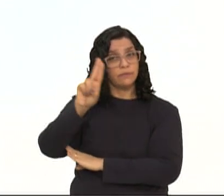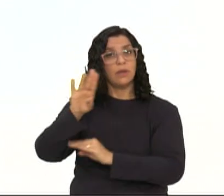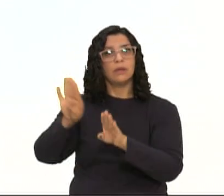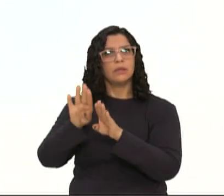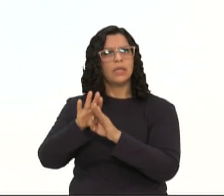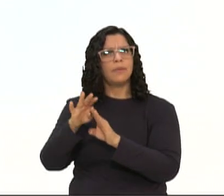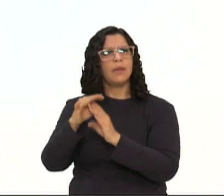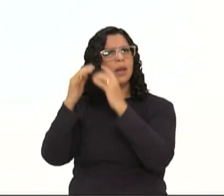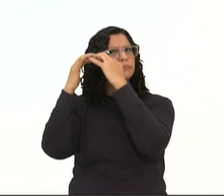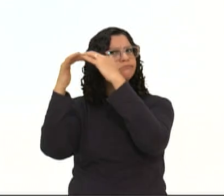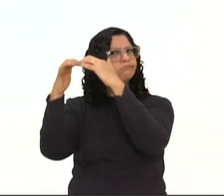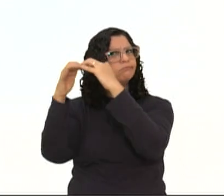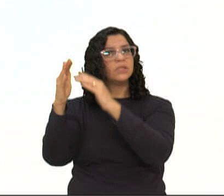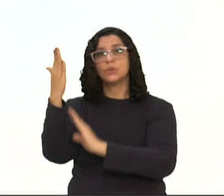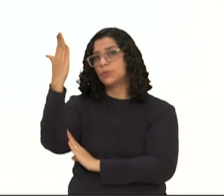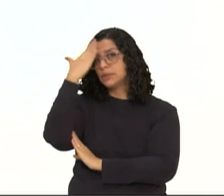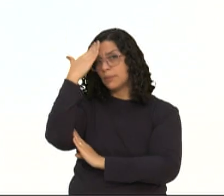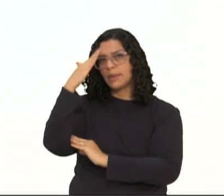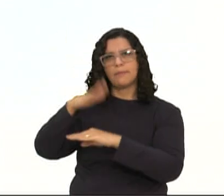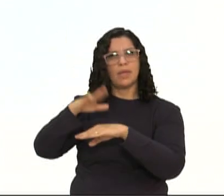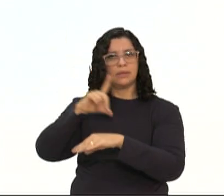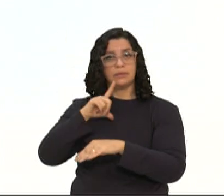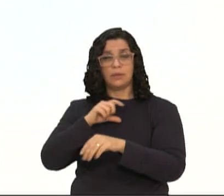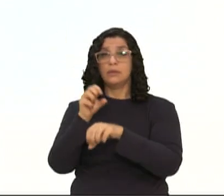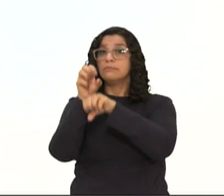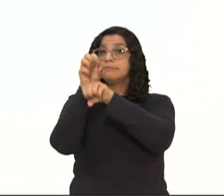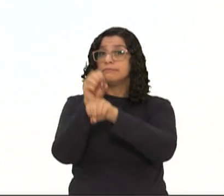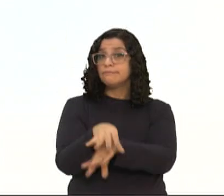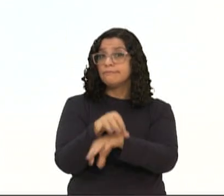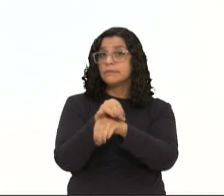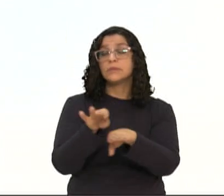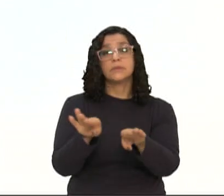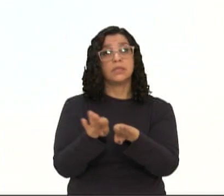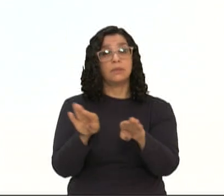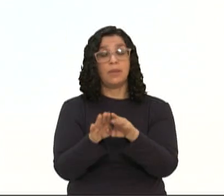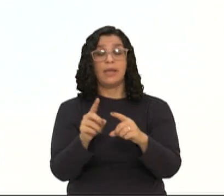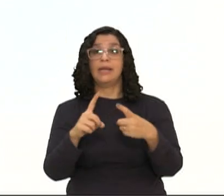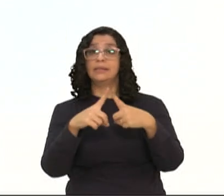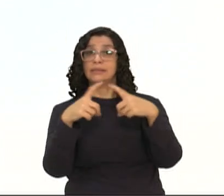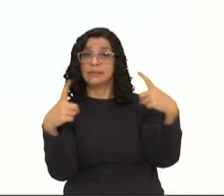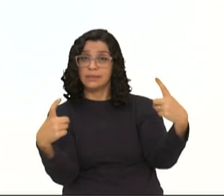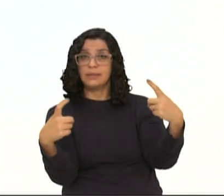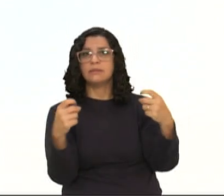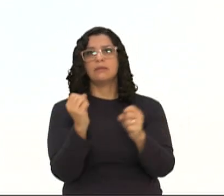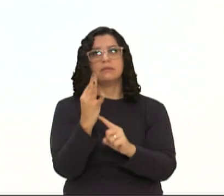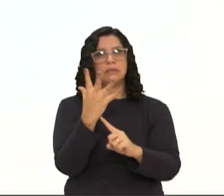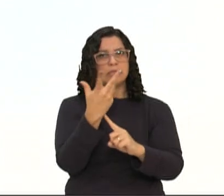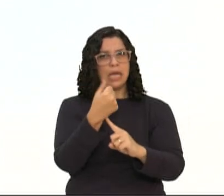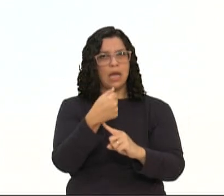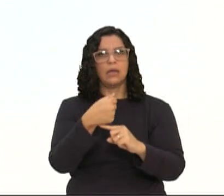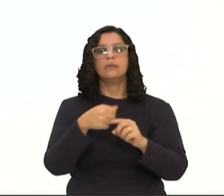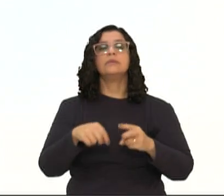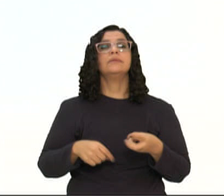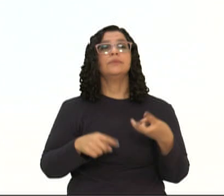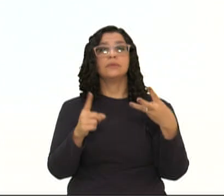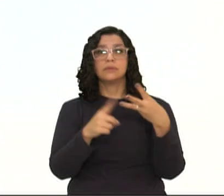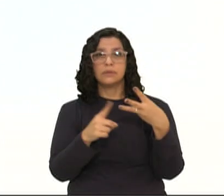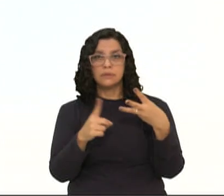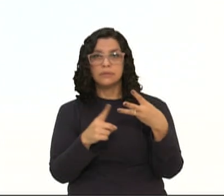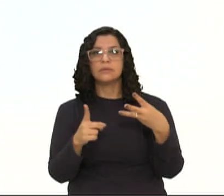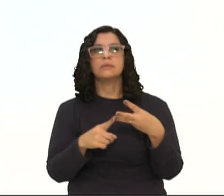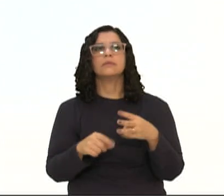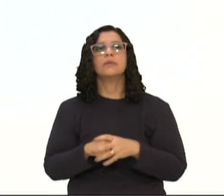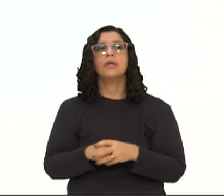o pensamento e o saber. A segunda, investir nas ciências e nas artes para desenvolver a estética e o saber. E a